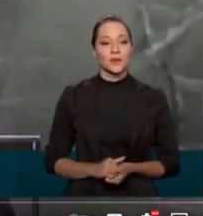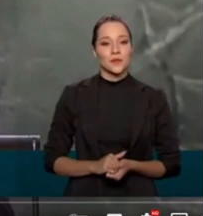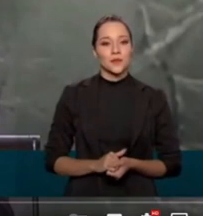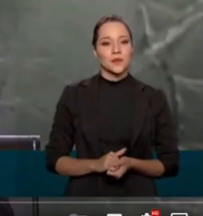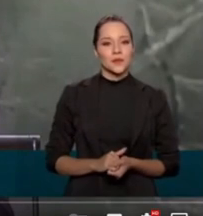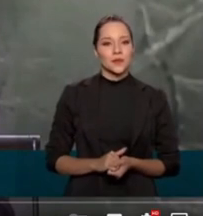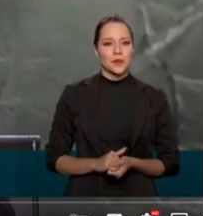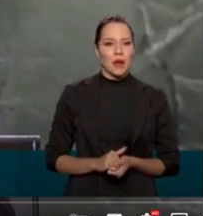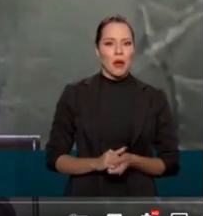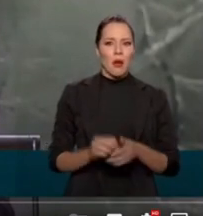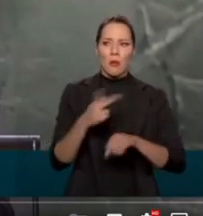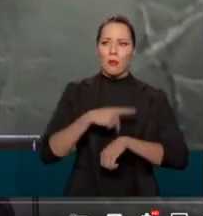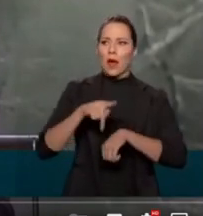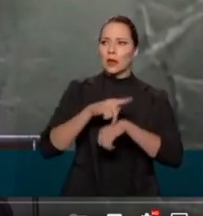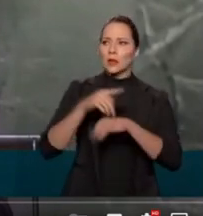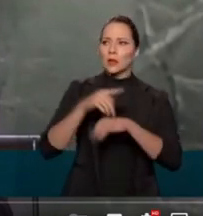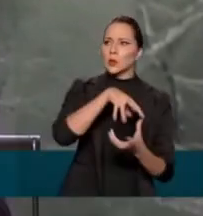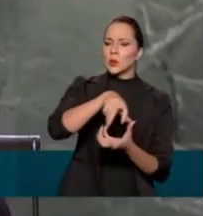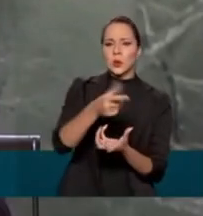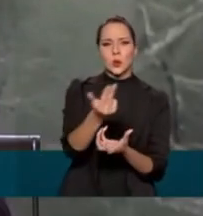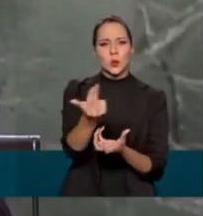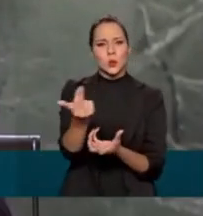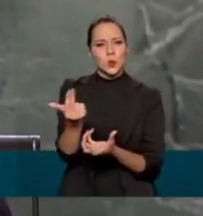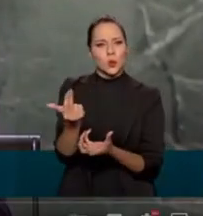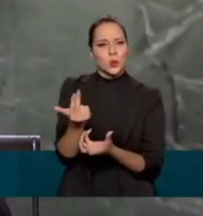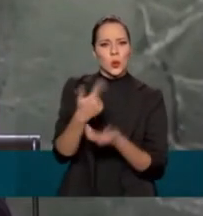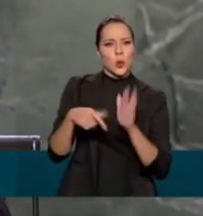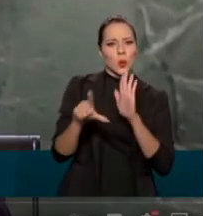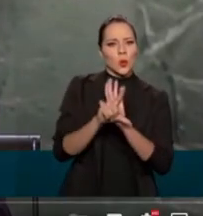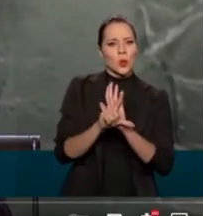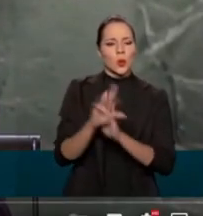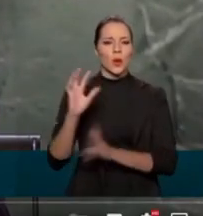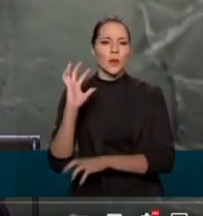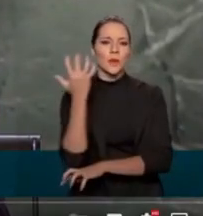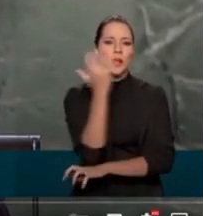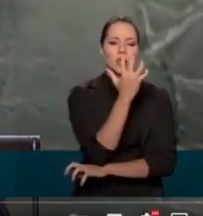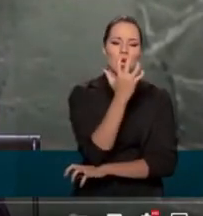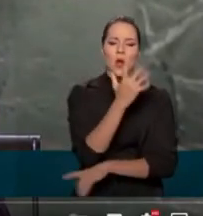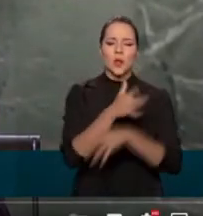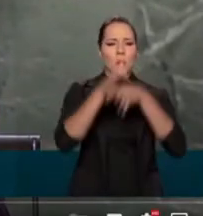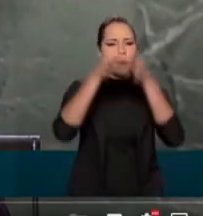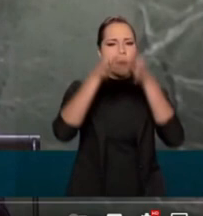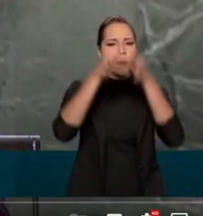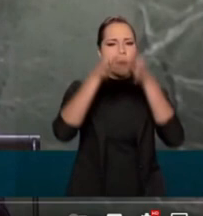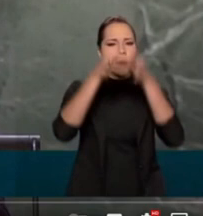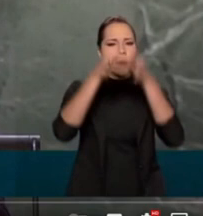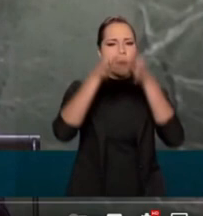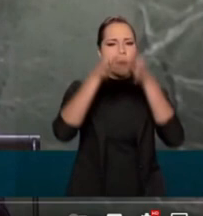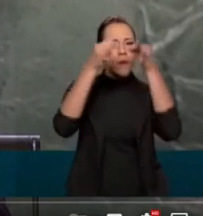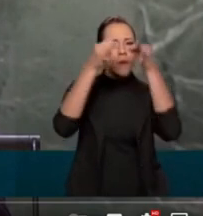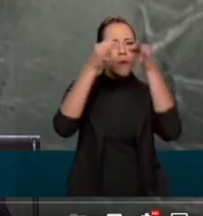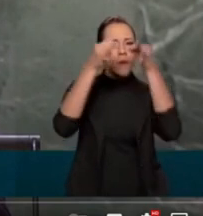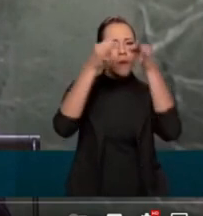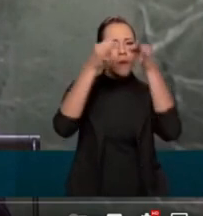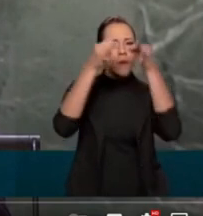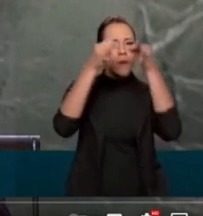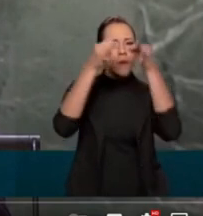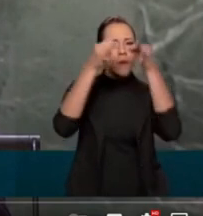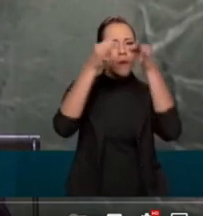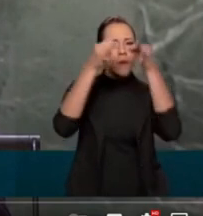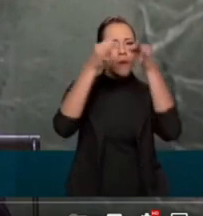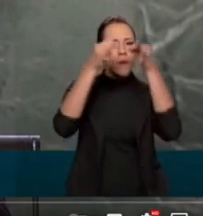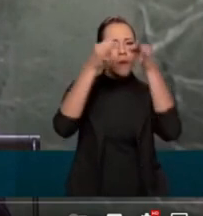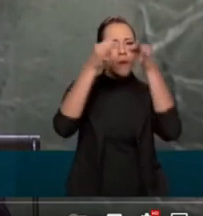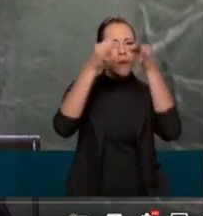nenhum país do mundo possui uma legislação ambiental tão completa quanto a nossa Vale